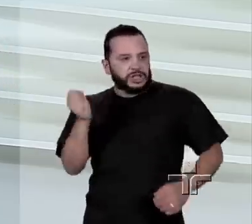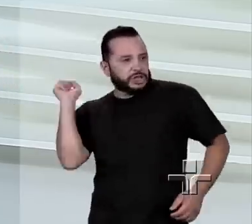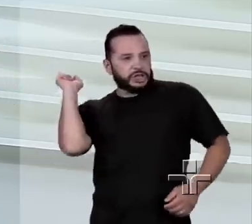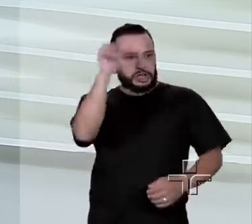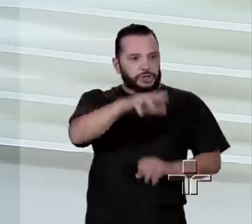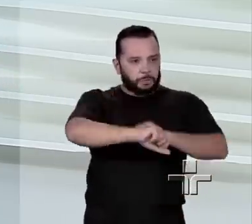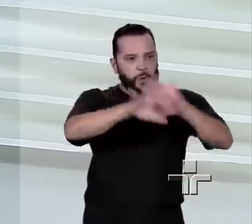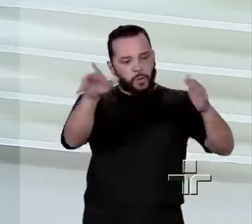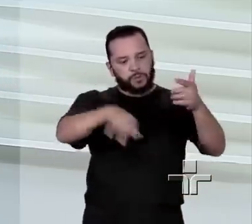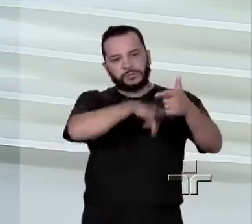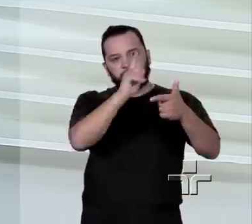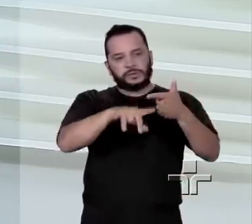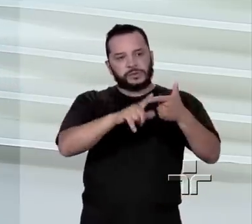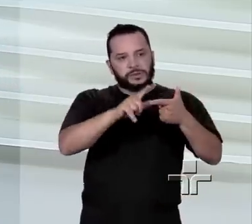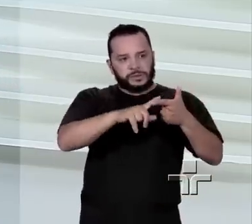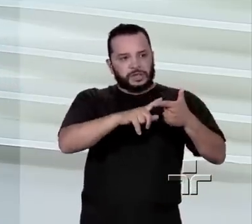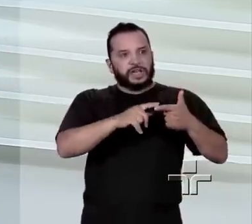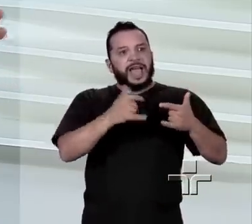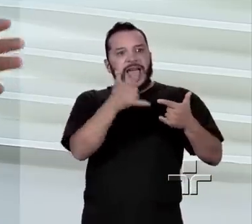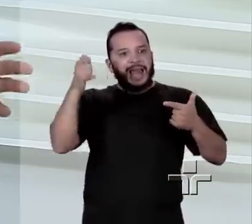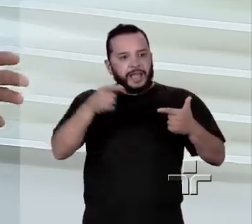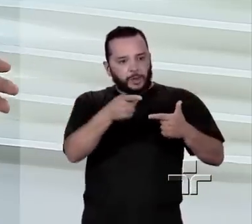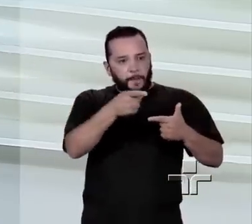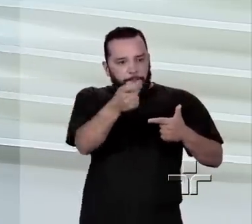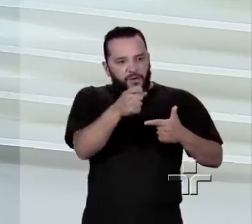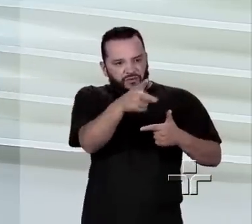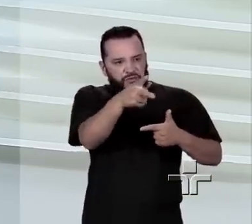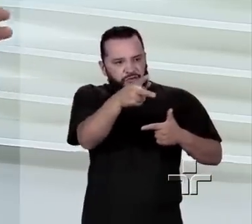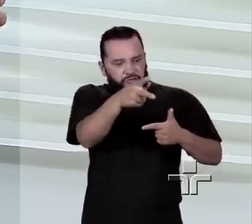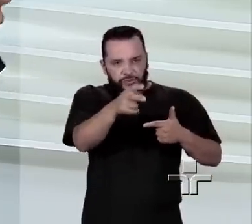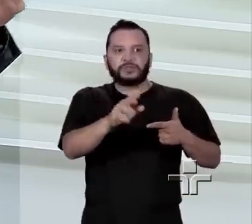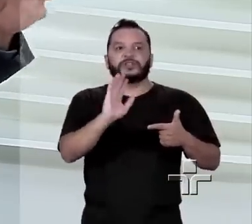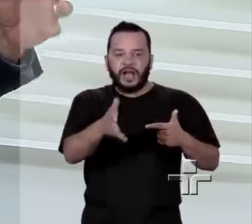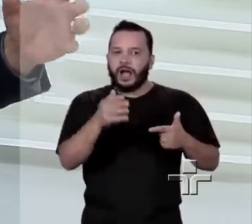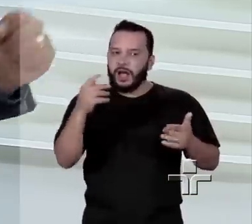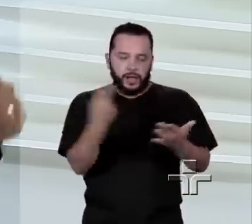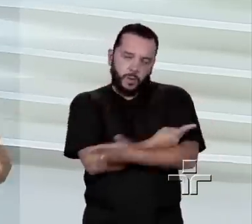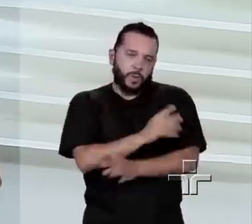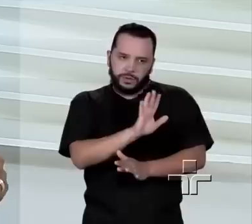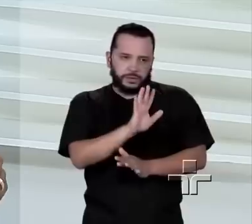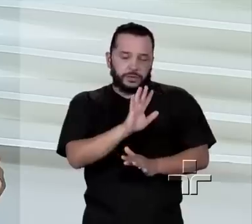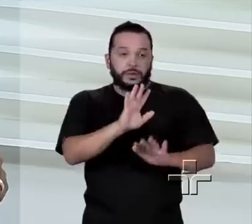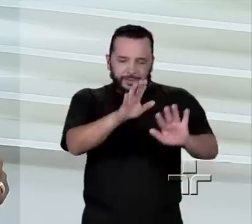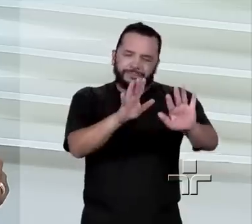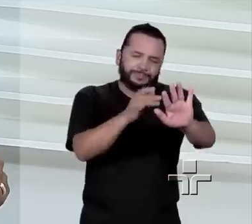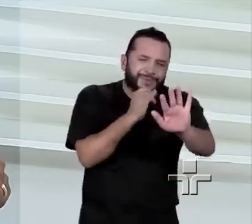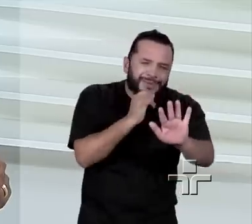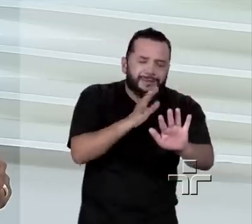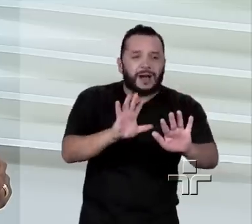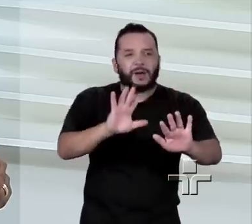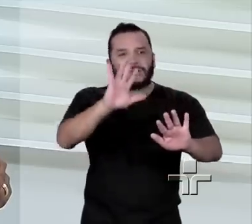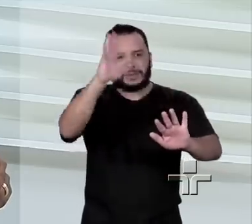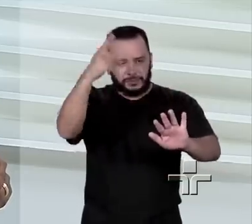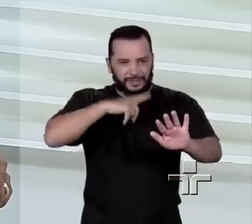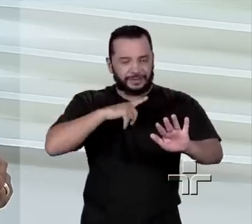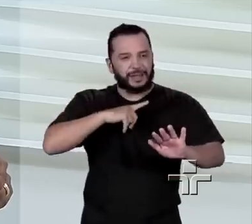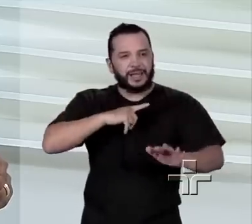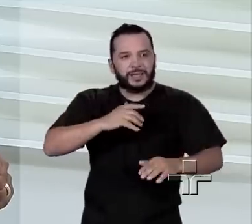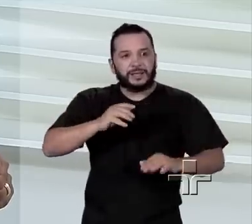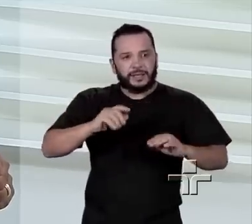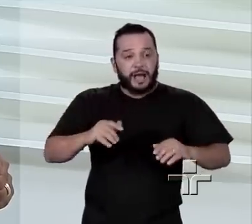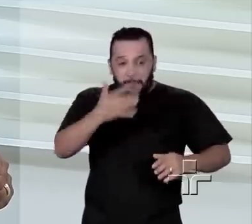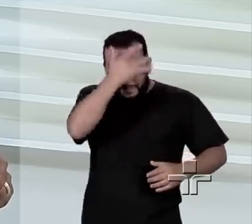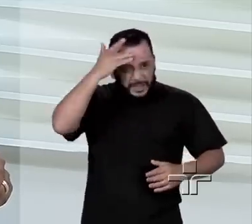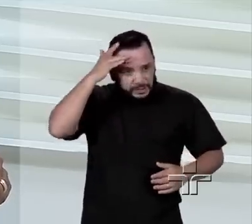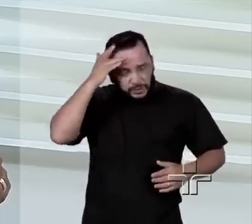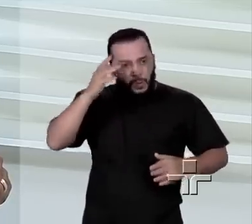força já falhou. Então, eu vou te dar um caso, por exemplo, gerenciamento de crise, uma ocorrência com reféns, o